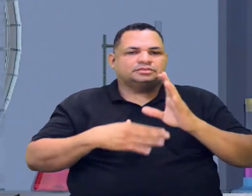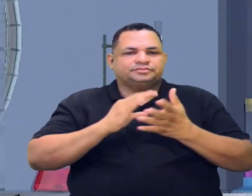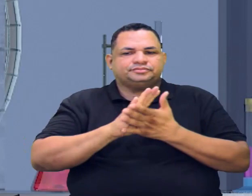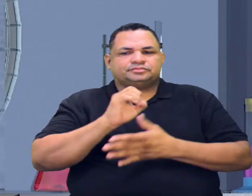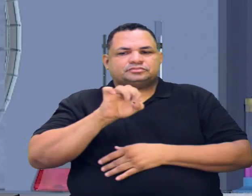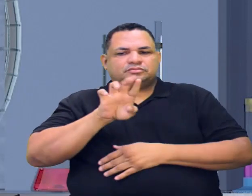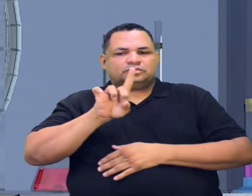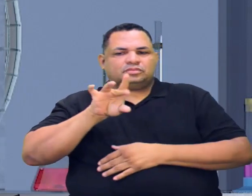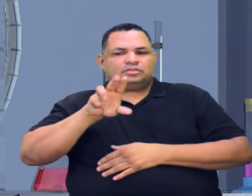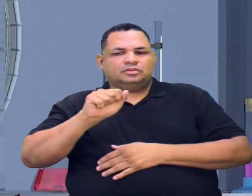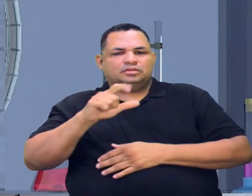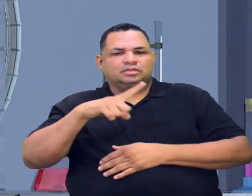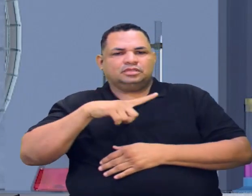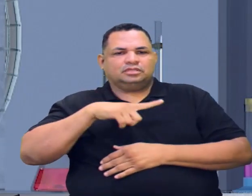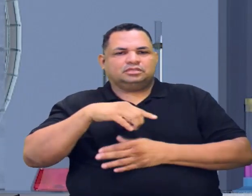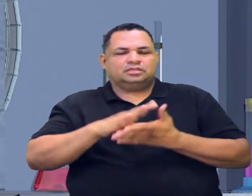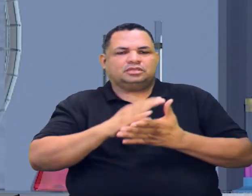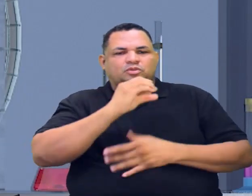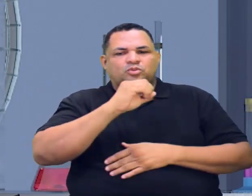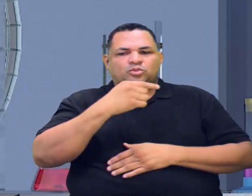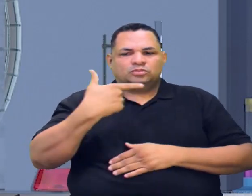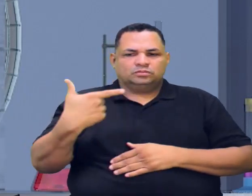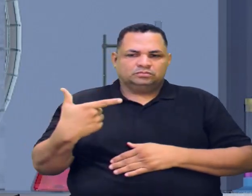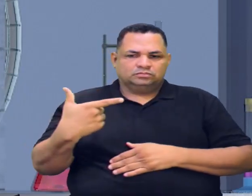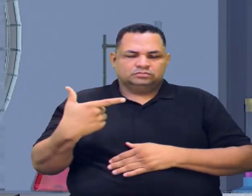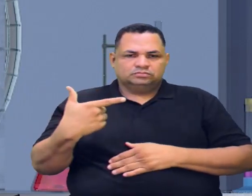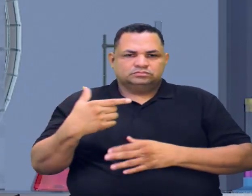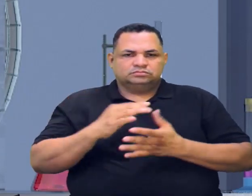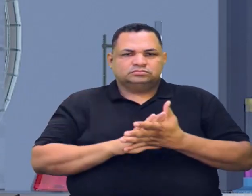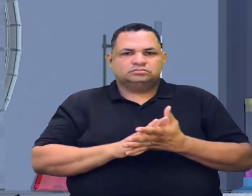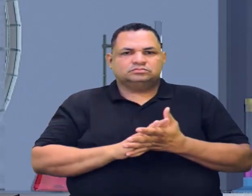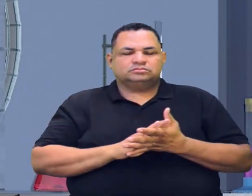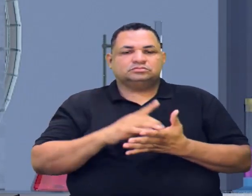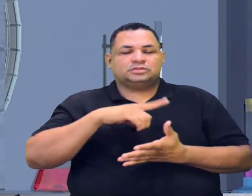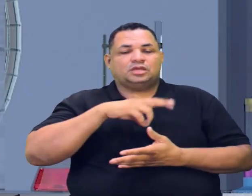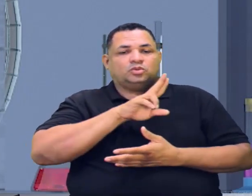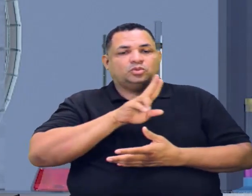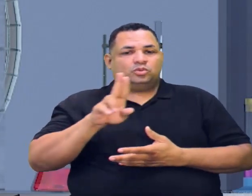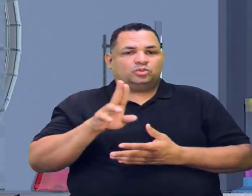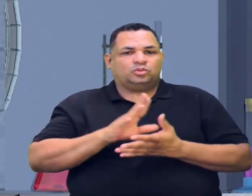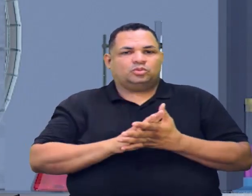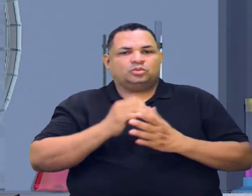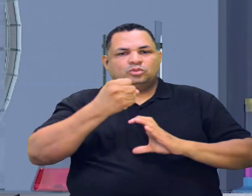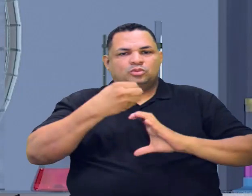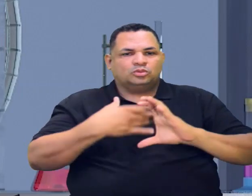que apresentam o oxigênio, ou seja, as funções ditas como funções